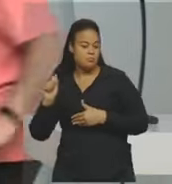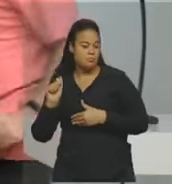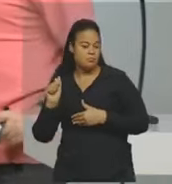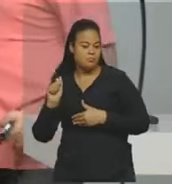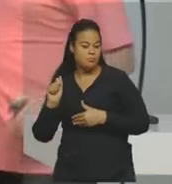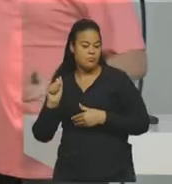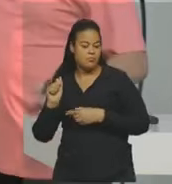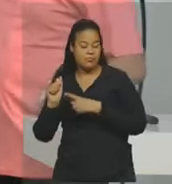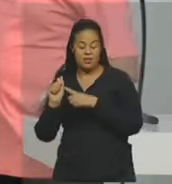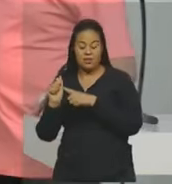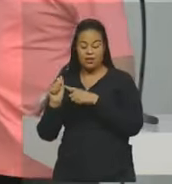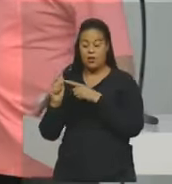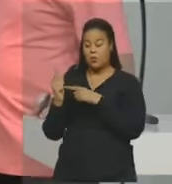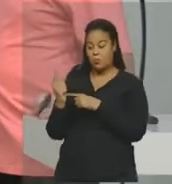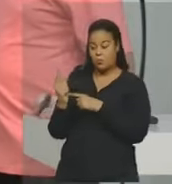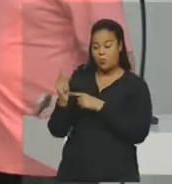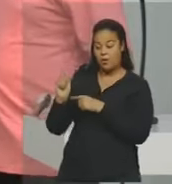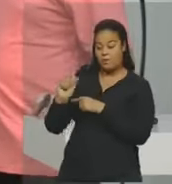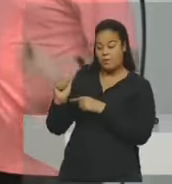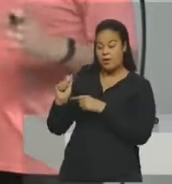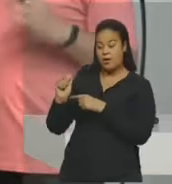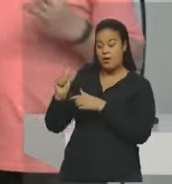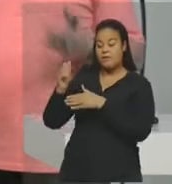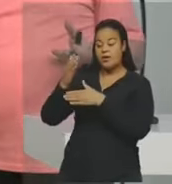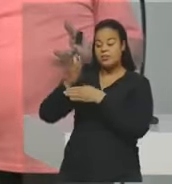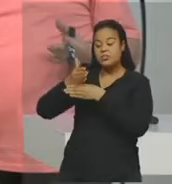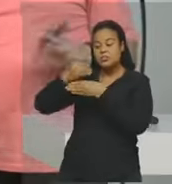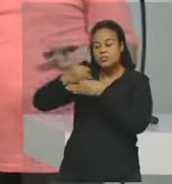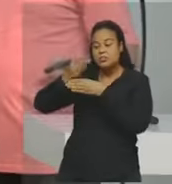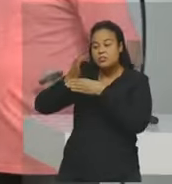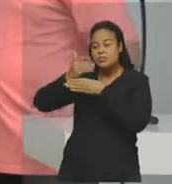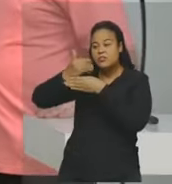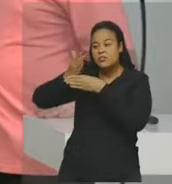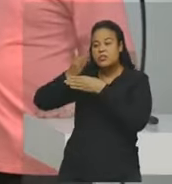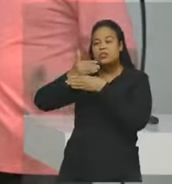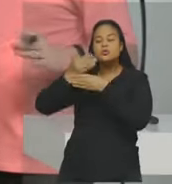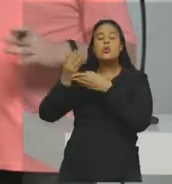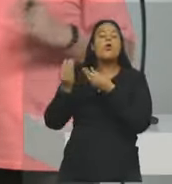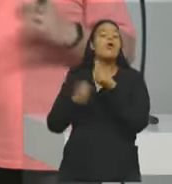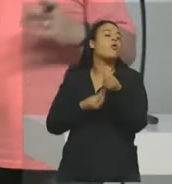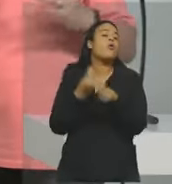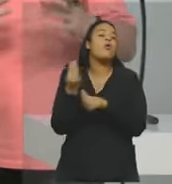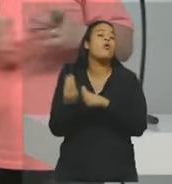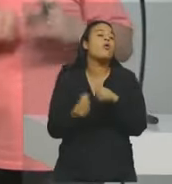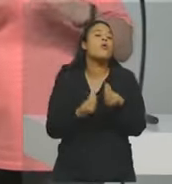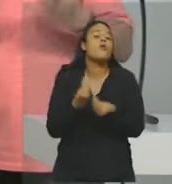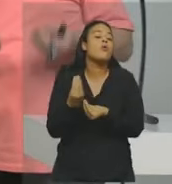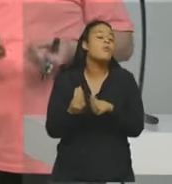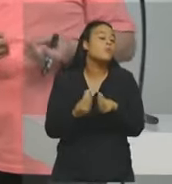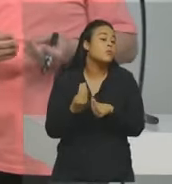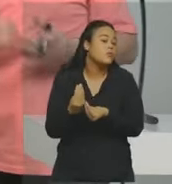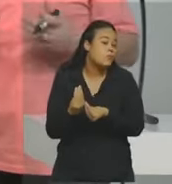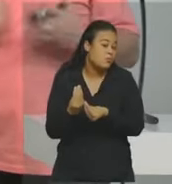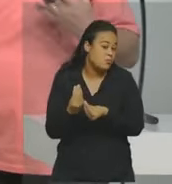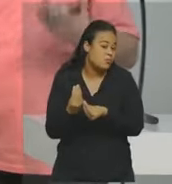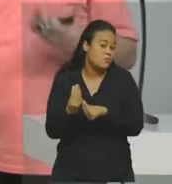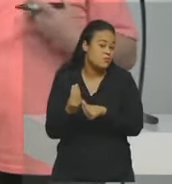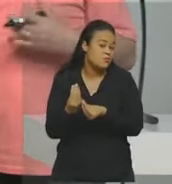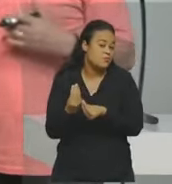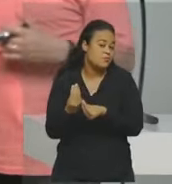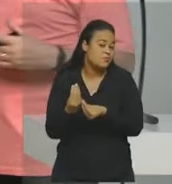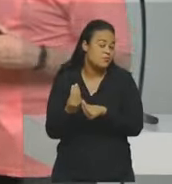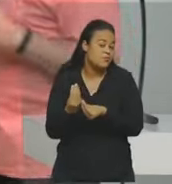ampere vai se dividir. Vai se dividir de que forma, gente? Se divide de forma inversamente proporcional